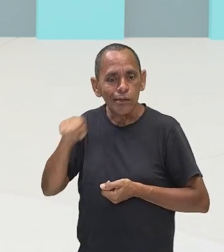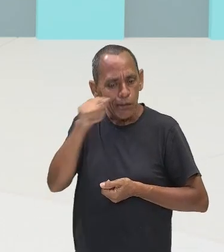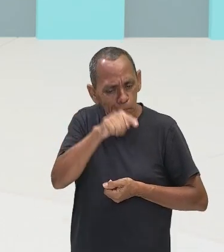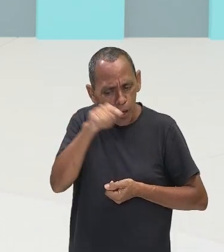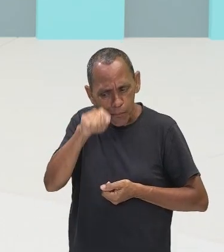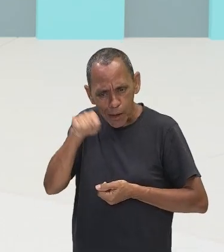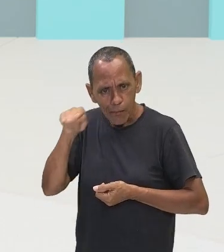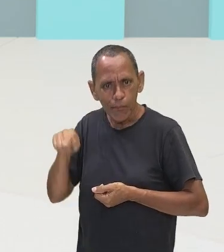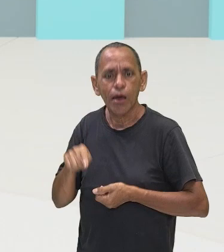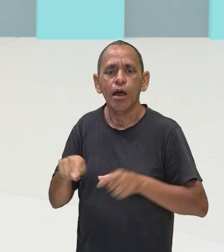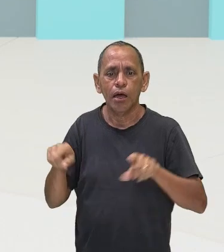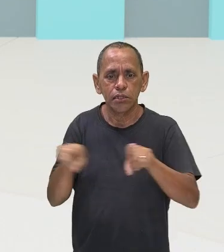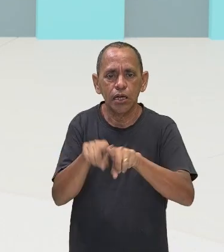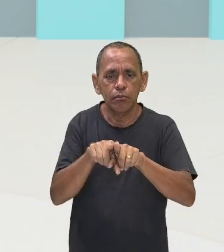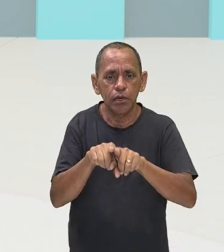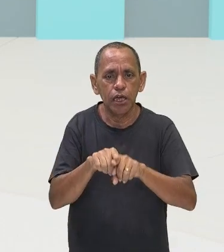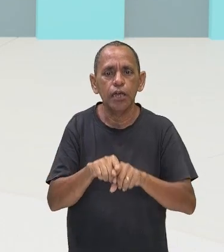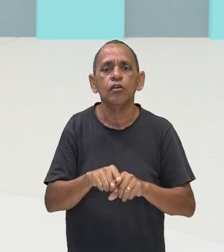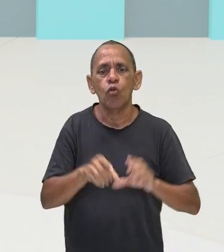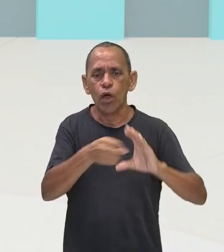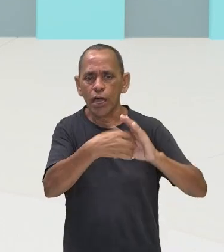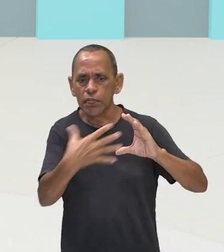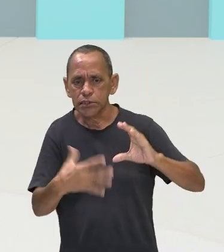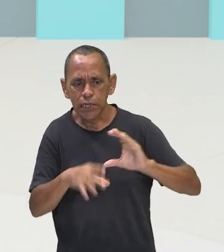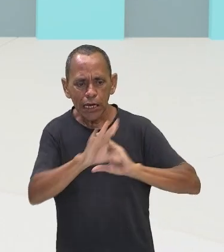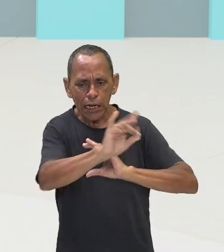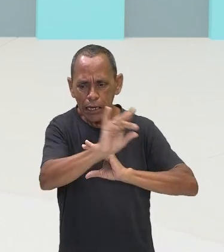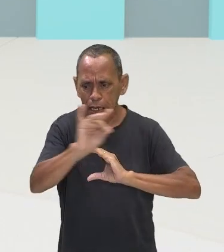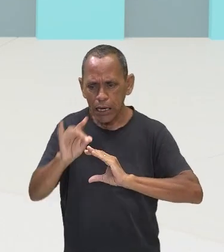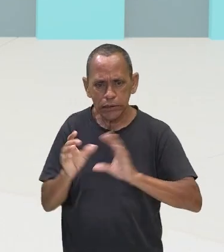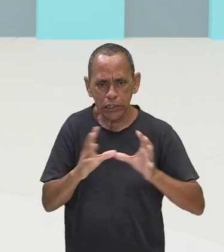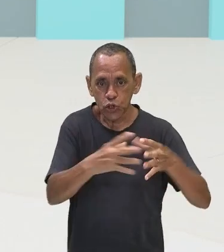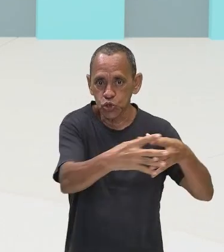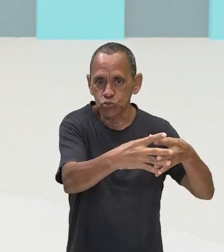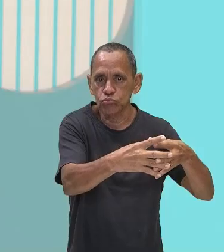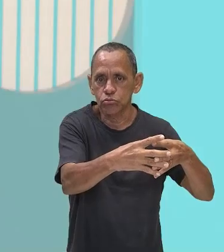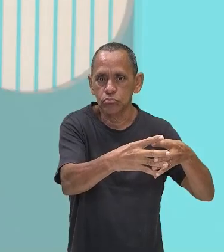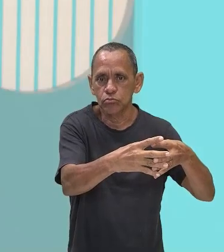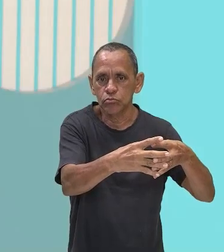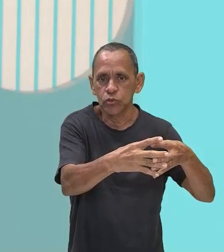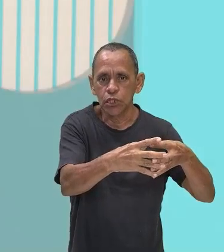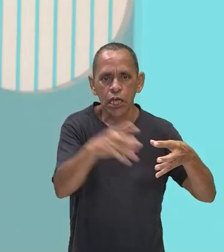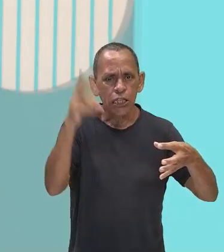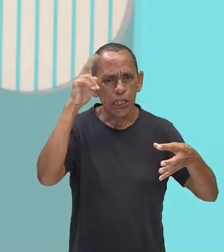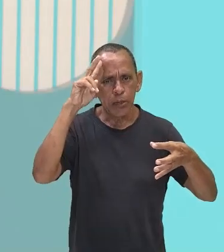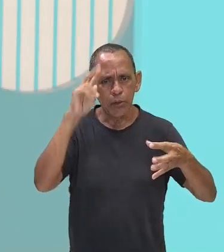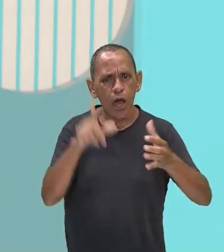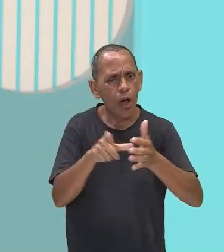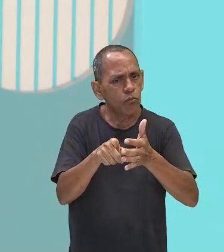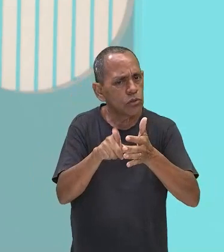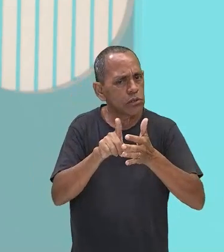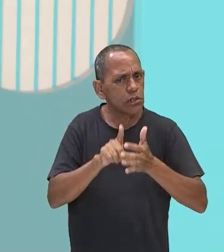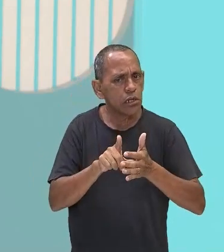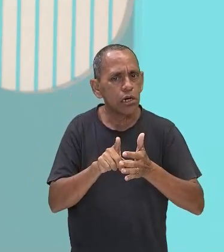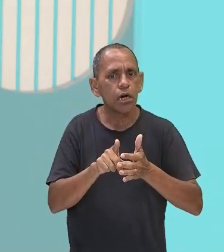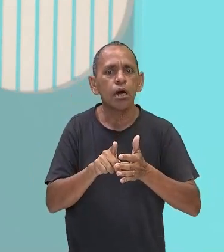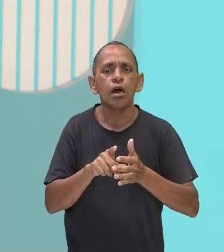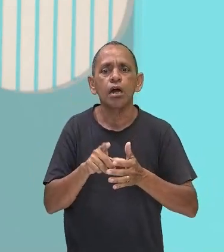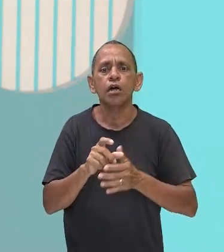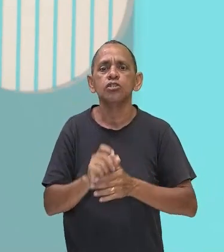grupos. Combinado? Então, só para nós relembrarmos aí a respeito do que nós podemos fazer em relação